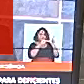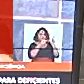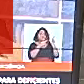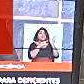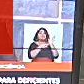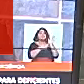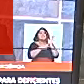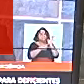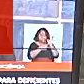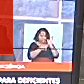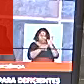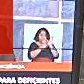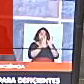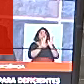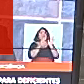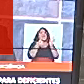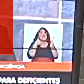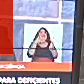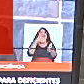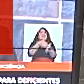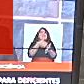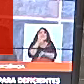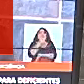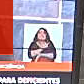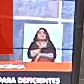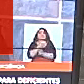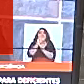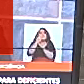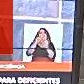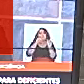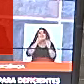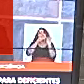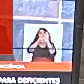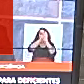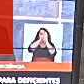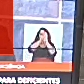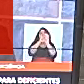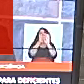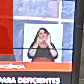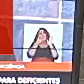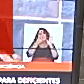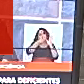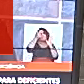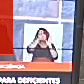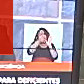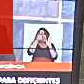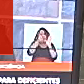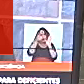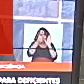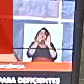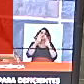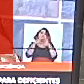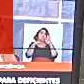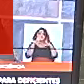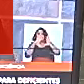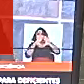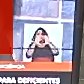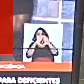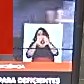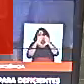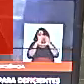até que haja uma mudança legislativa, que eu acho que seria o ideal. Né? Que fosse a Assembleia, que fosse a